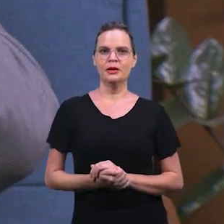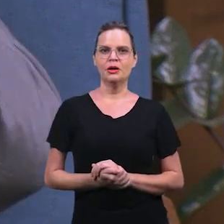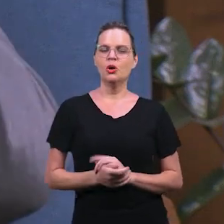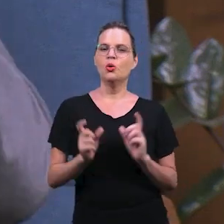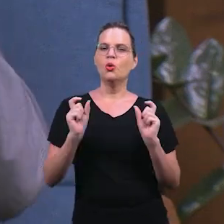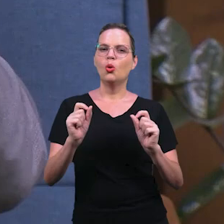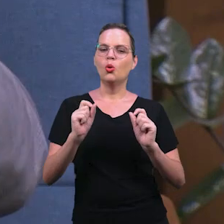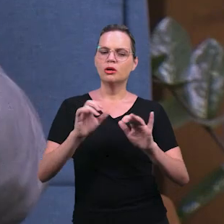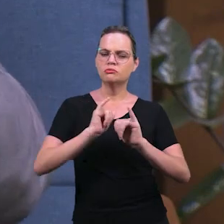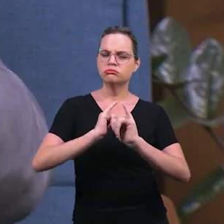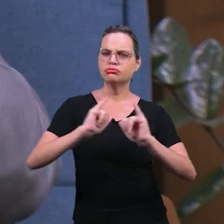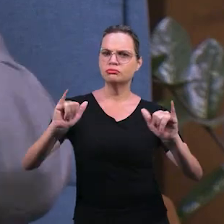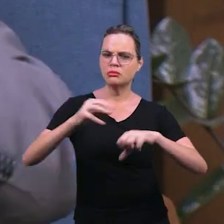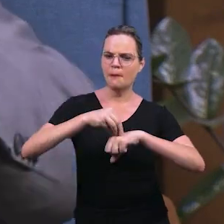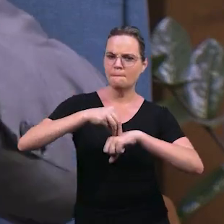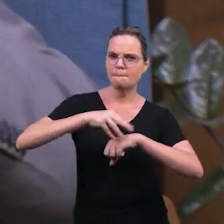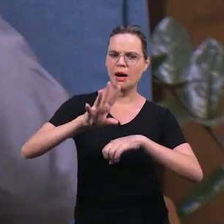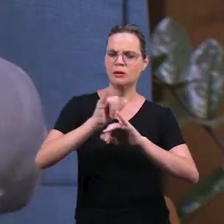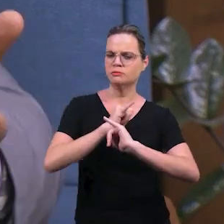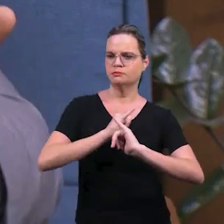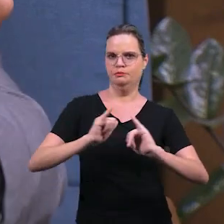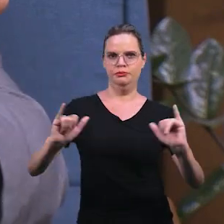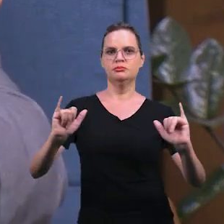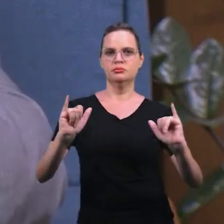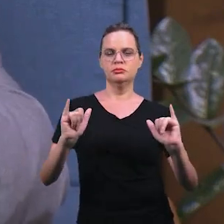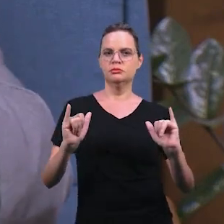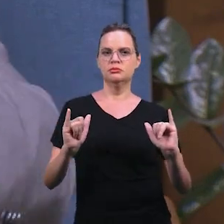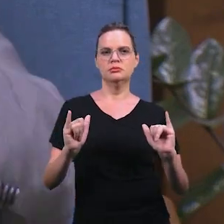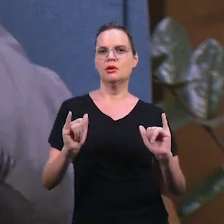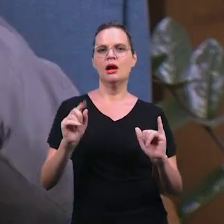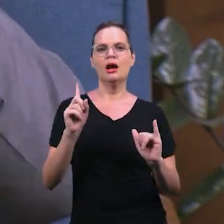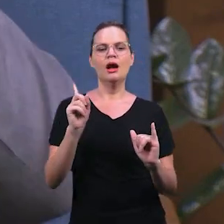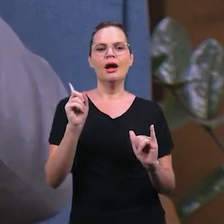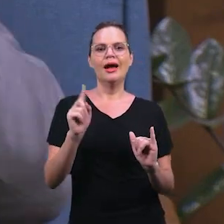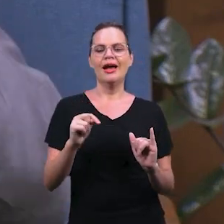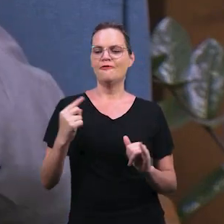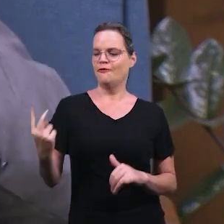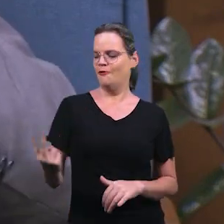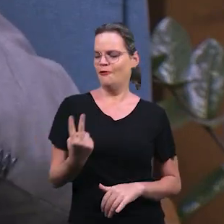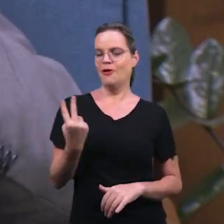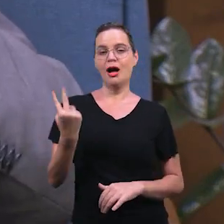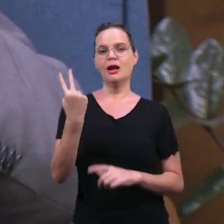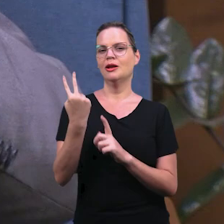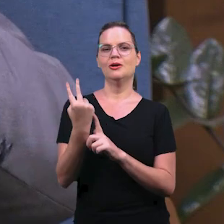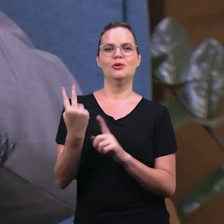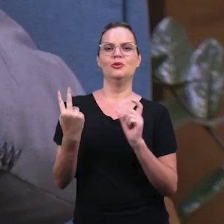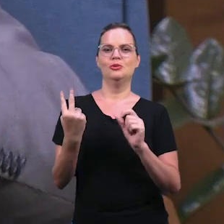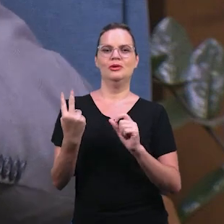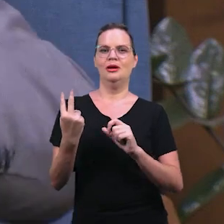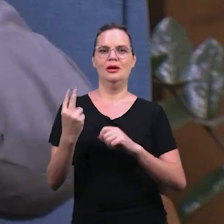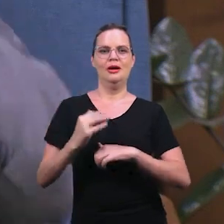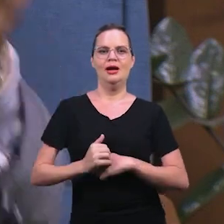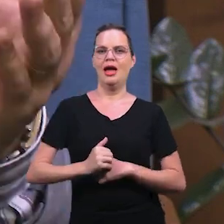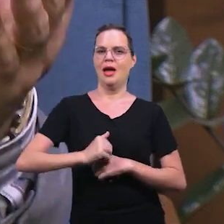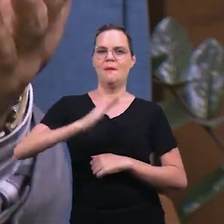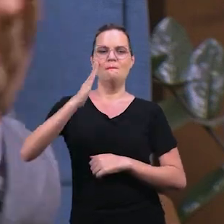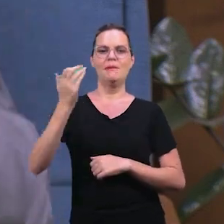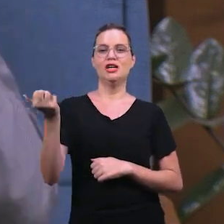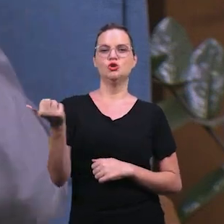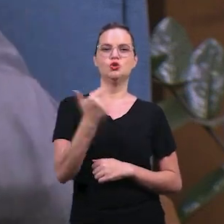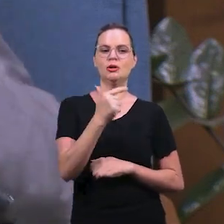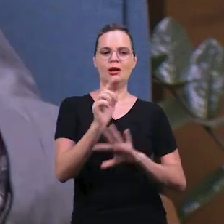o que é transmitido, os valores que são passados, são valores que vão muito além